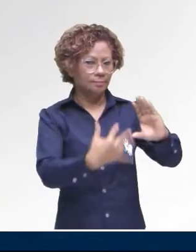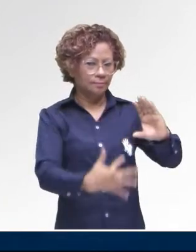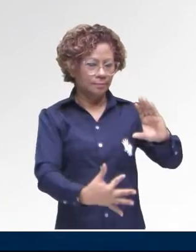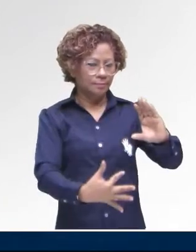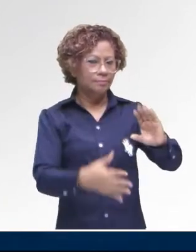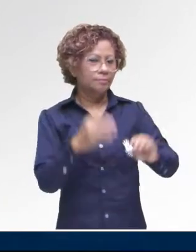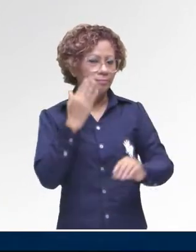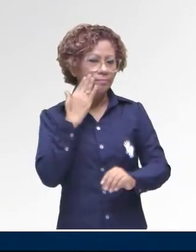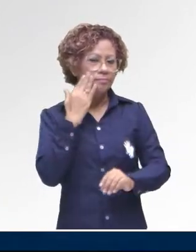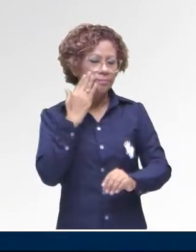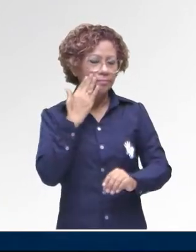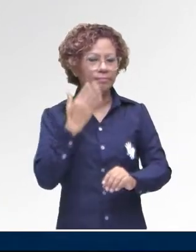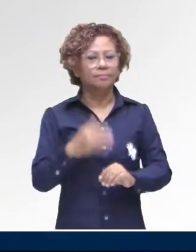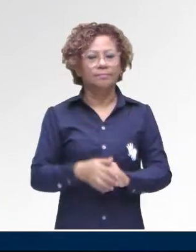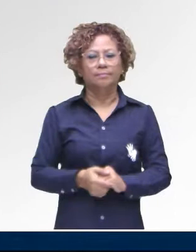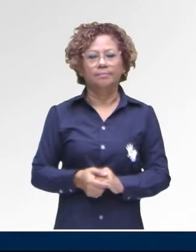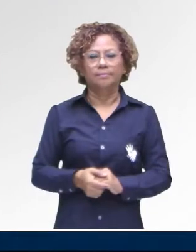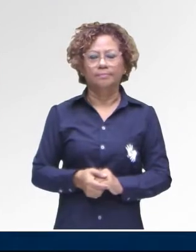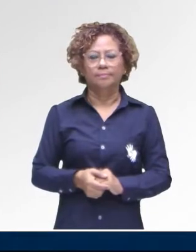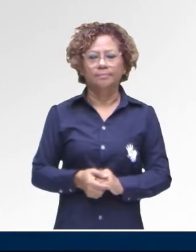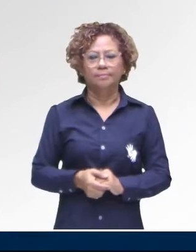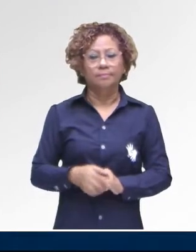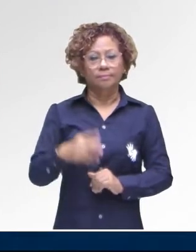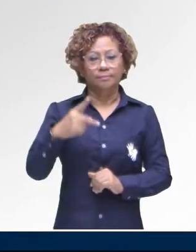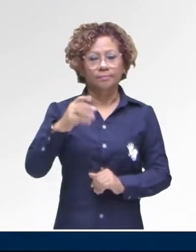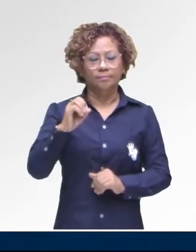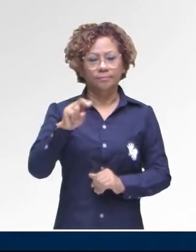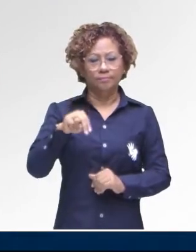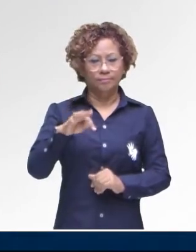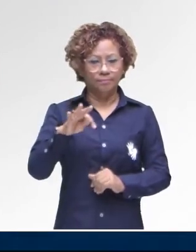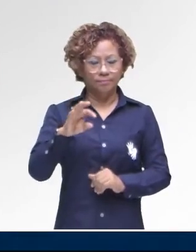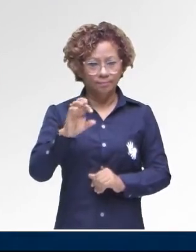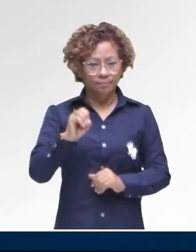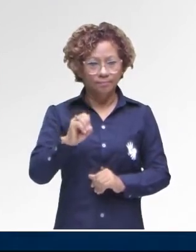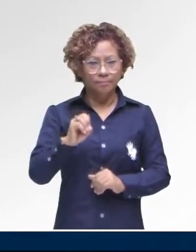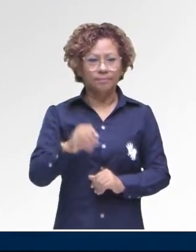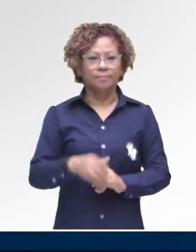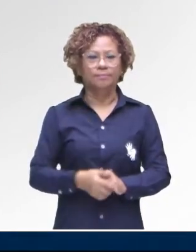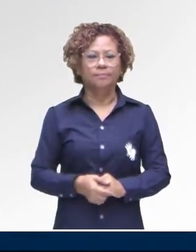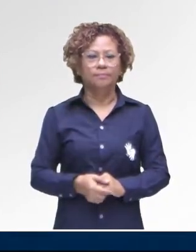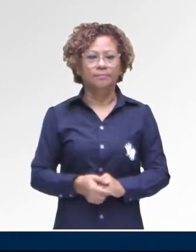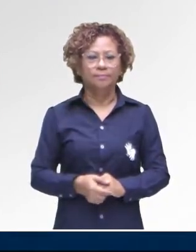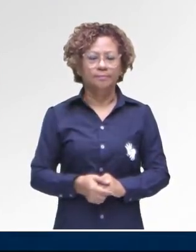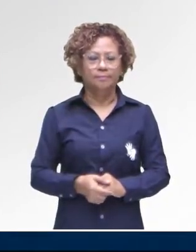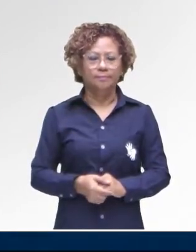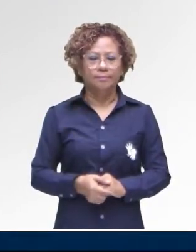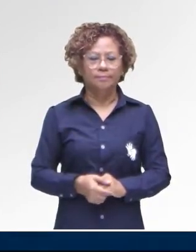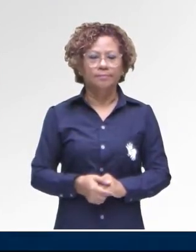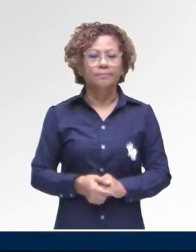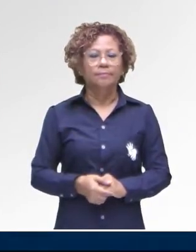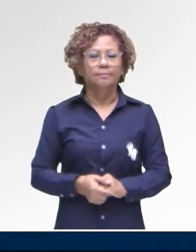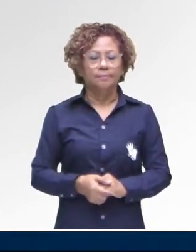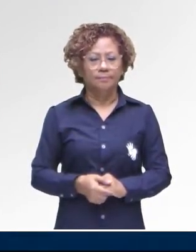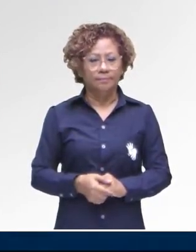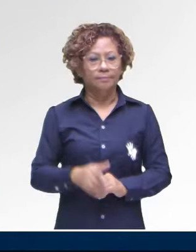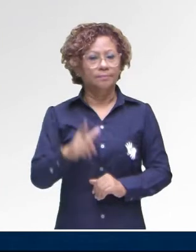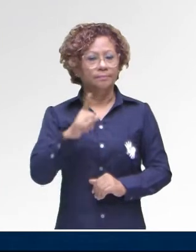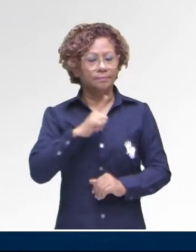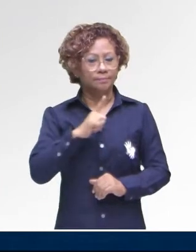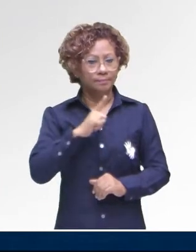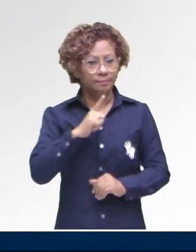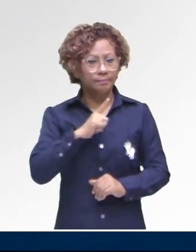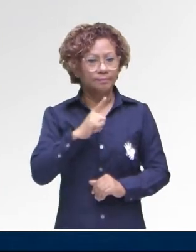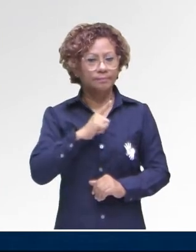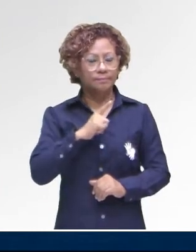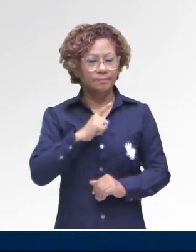algumas características do ponto. Muito bem, vamos ver, então, o ponto. Ele é